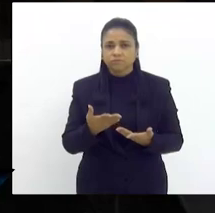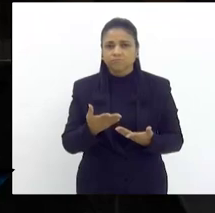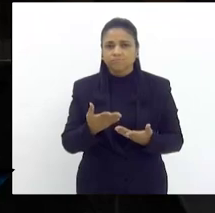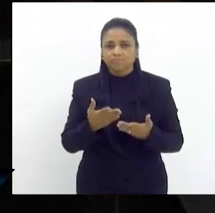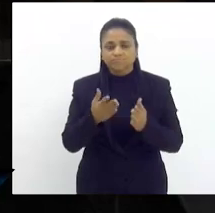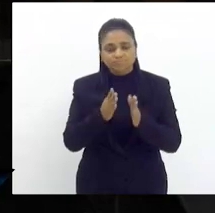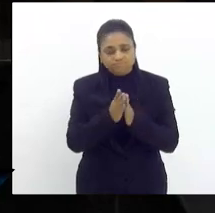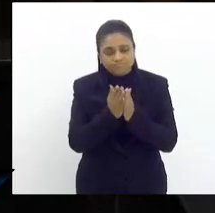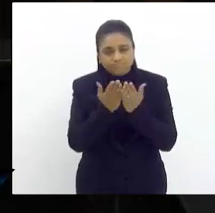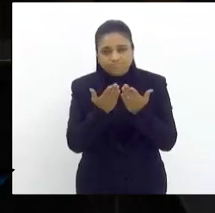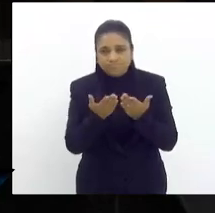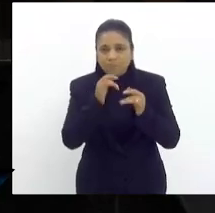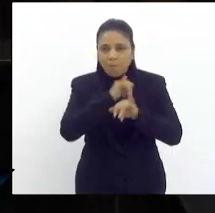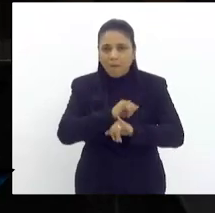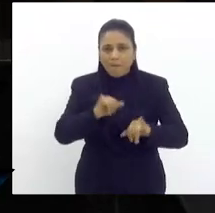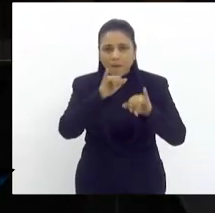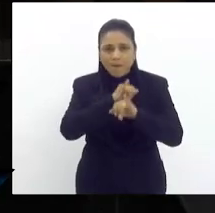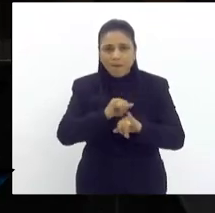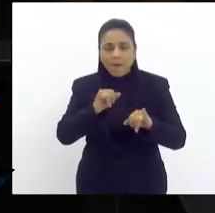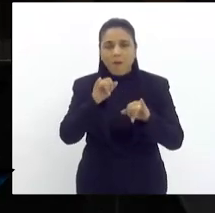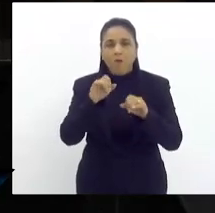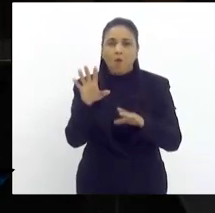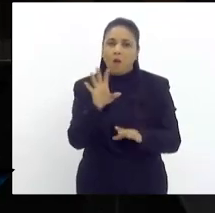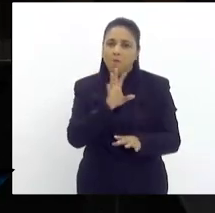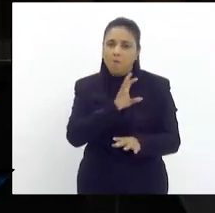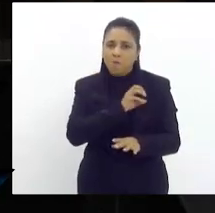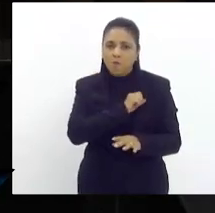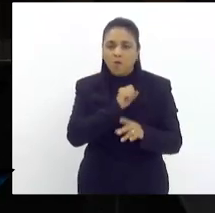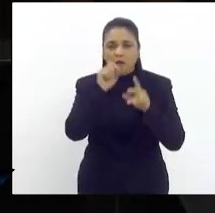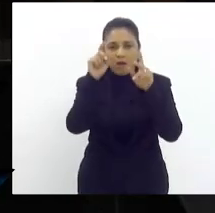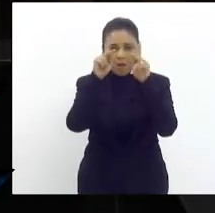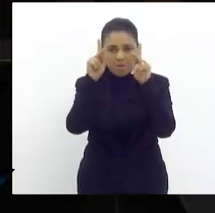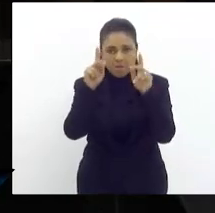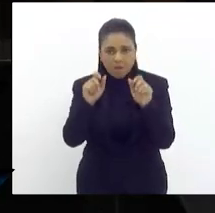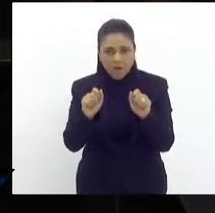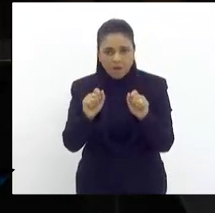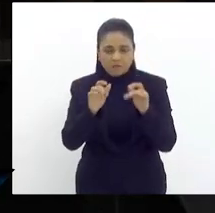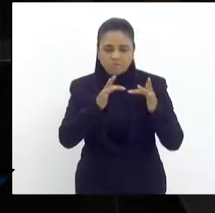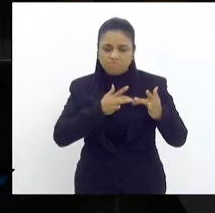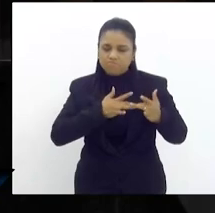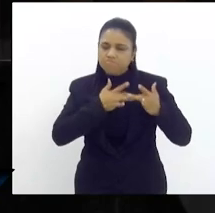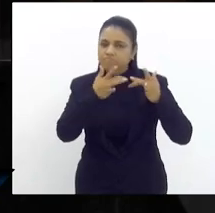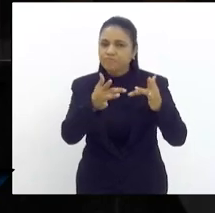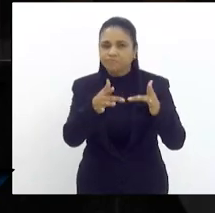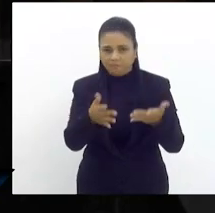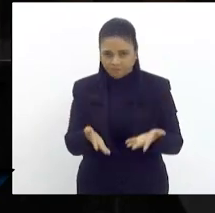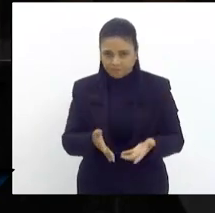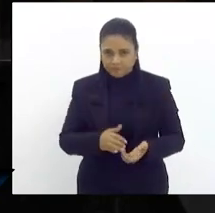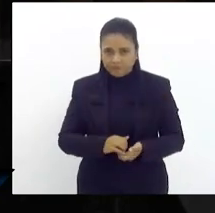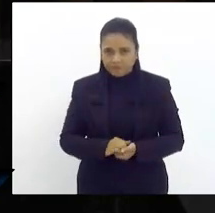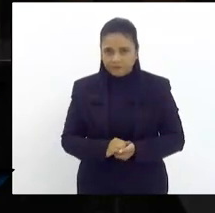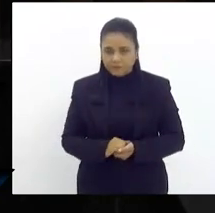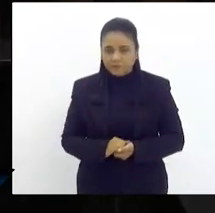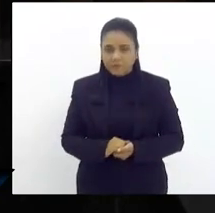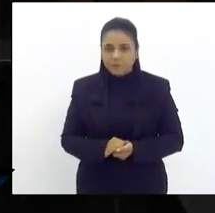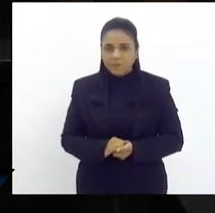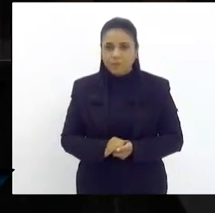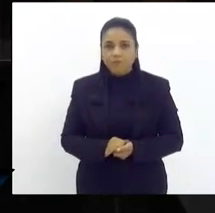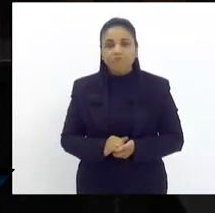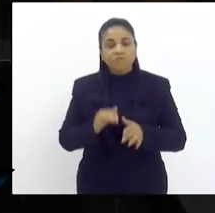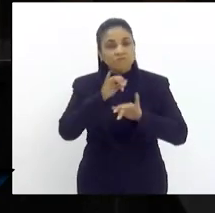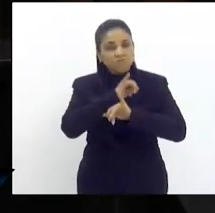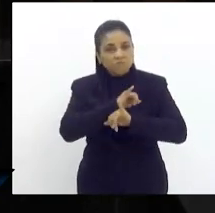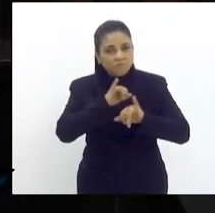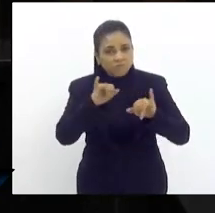que pregam o amor a paz e a solidariedade dito isso senhora